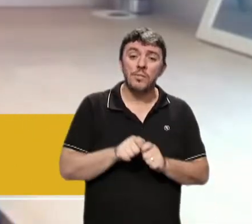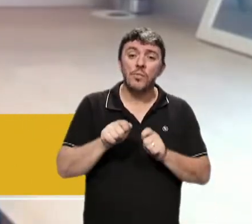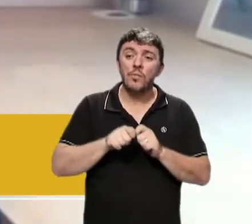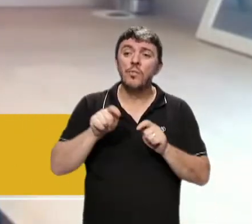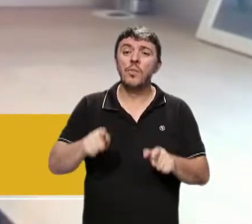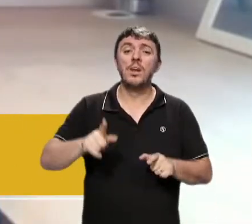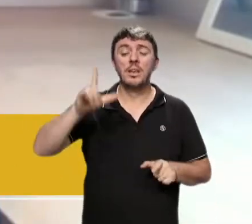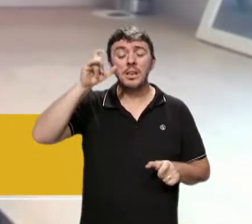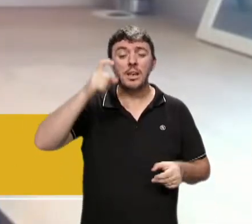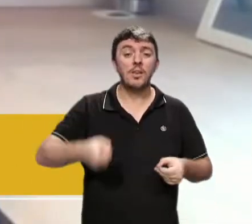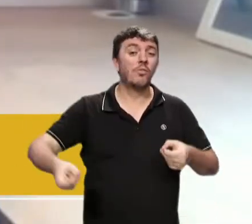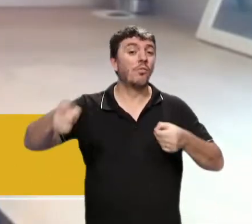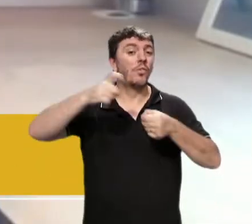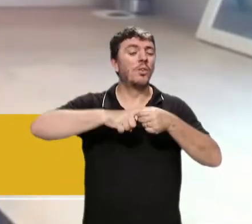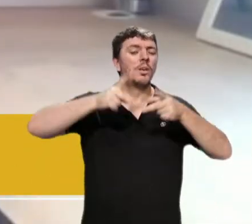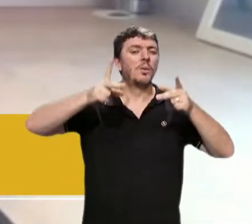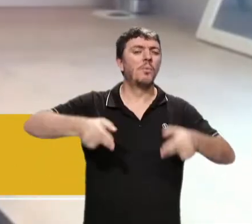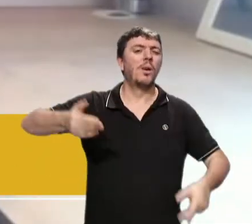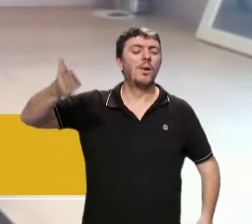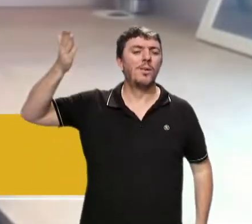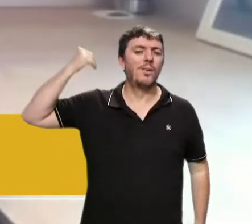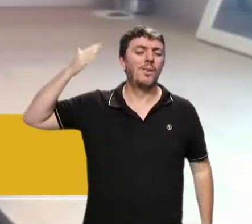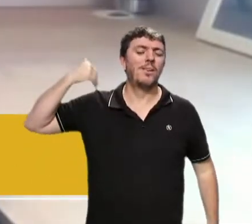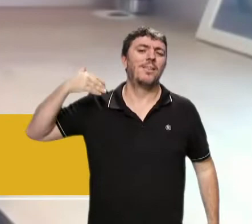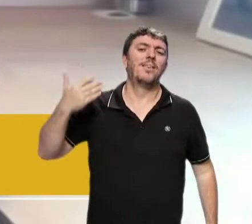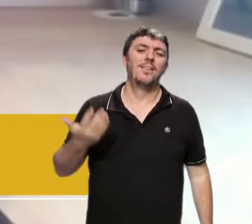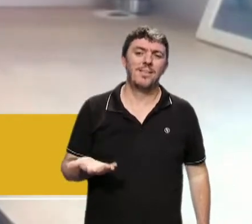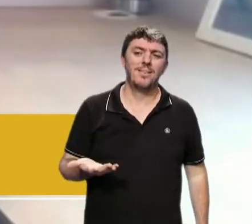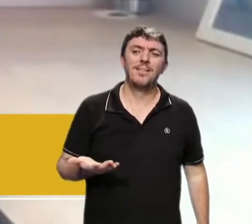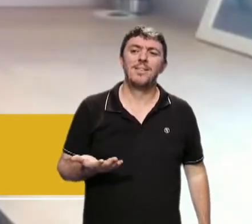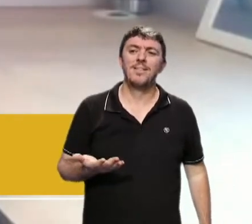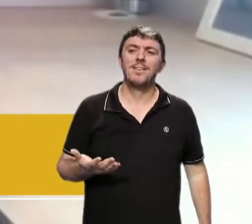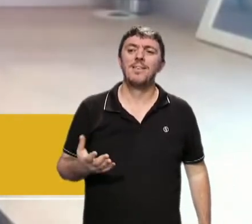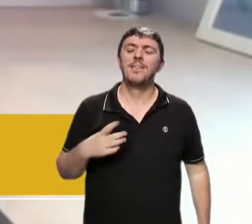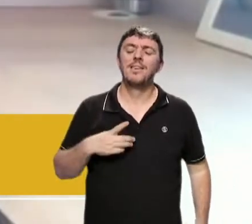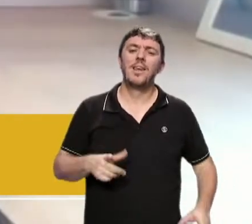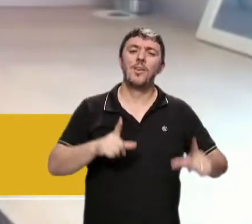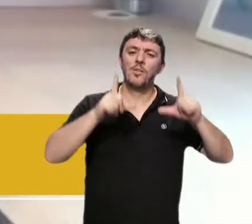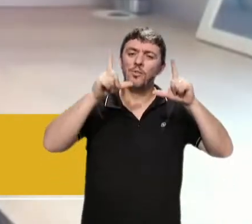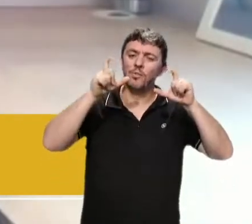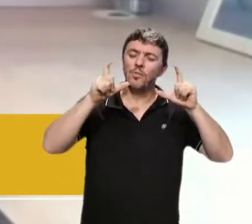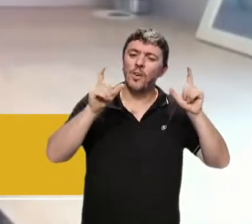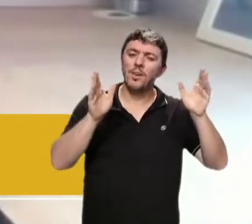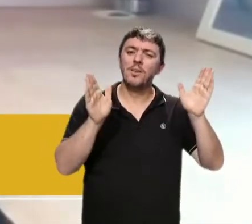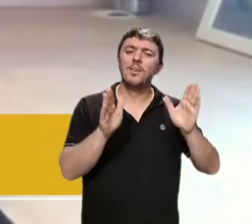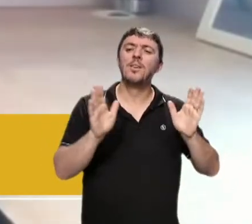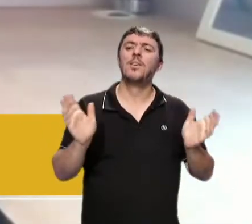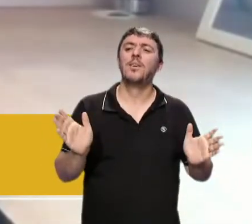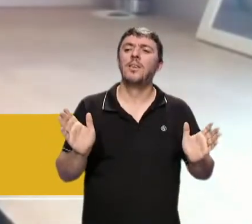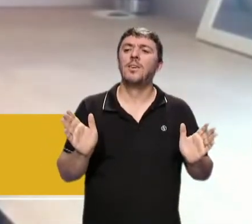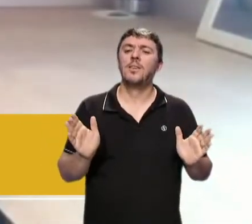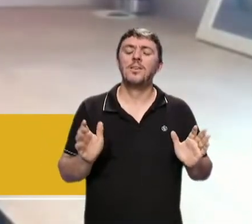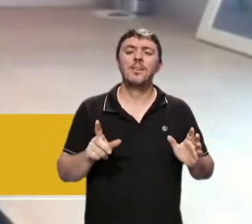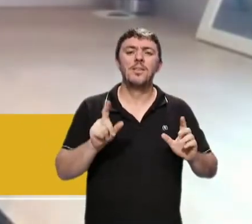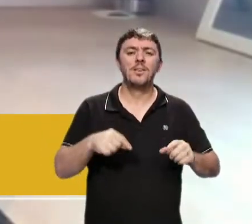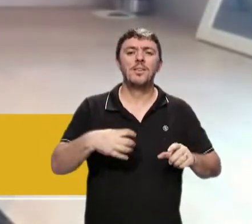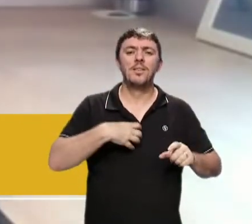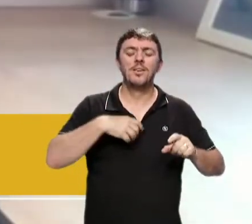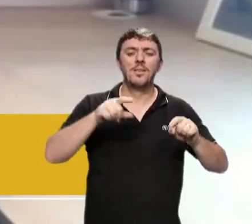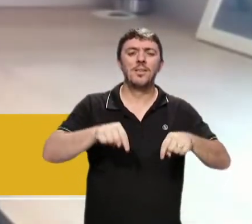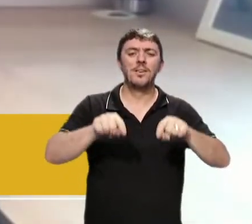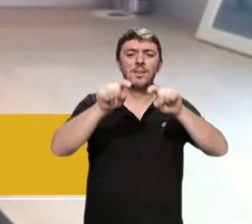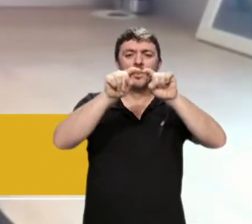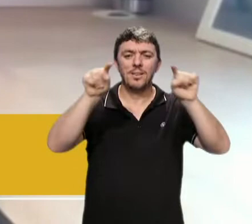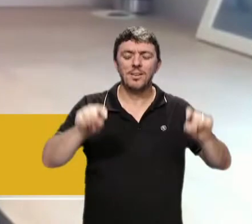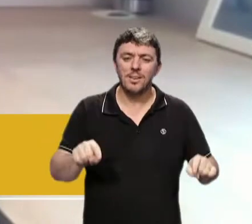Instagram voltar ao que era, né? O DNA, a questão da foto também não ser gigante, vertical, ela tem que ser do formato. Ela